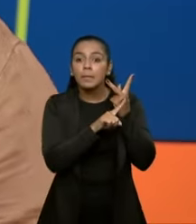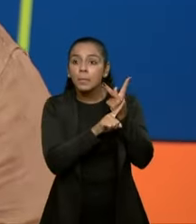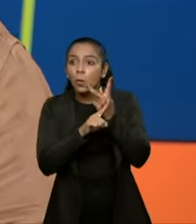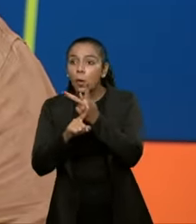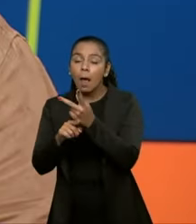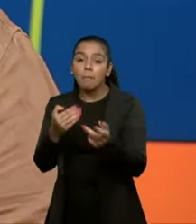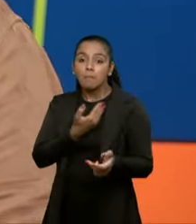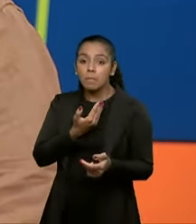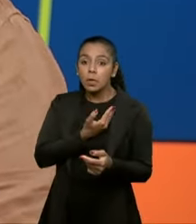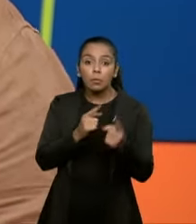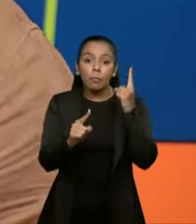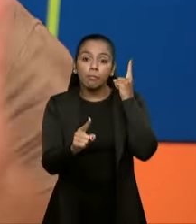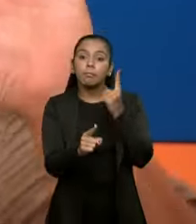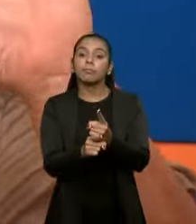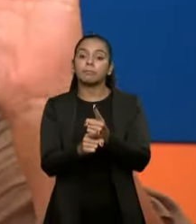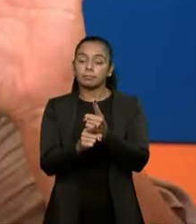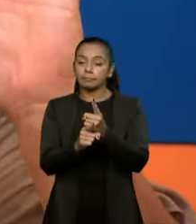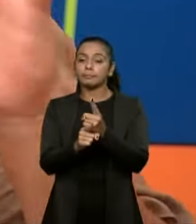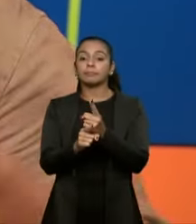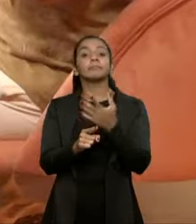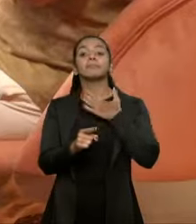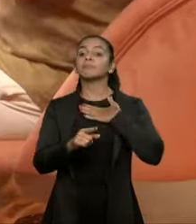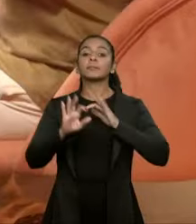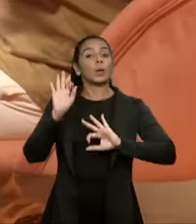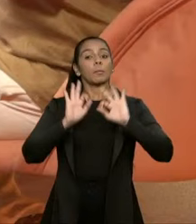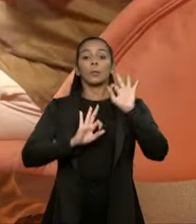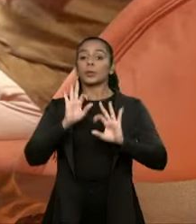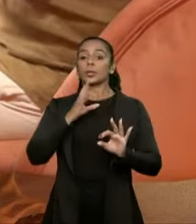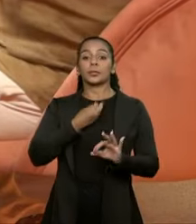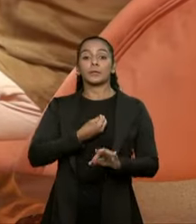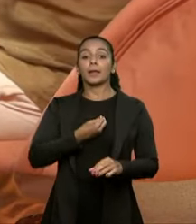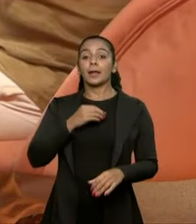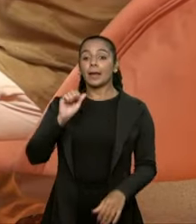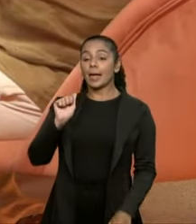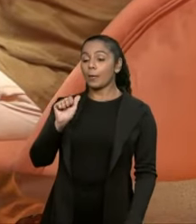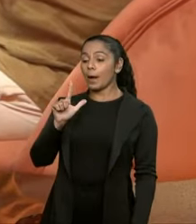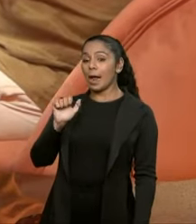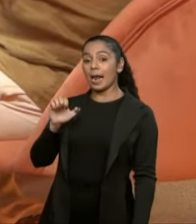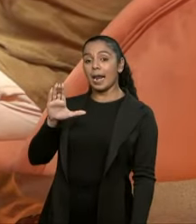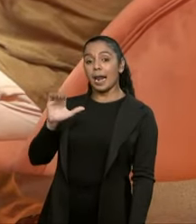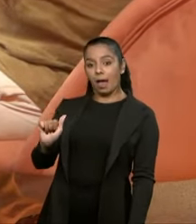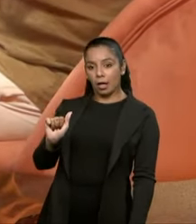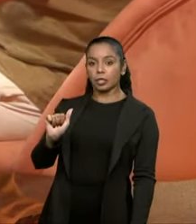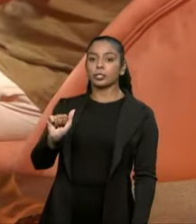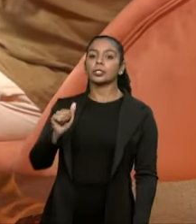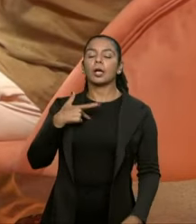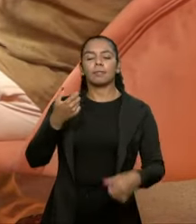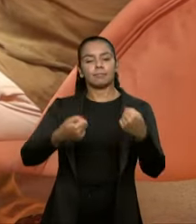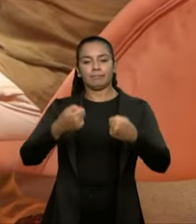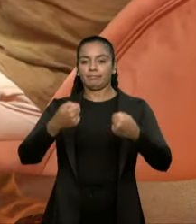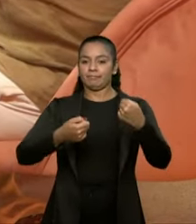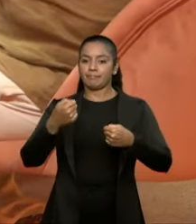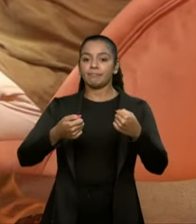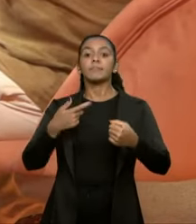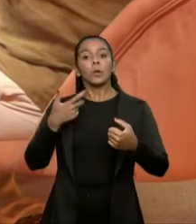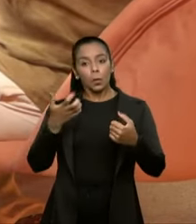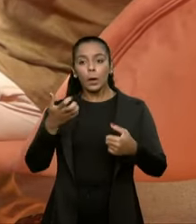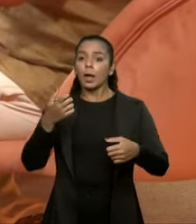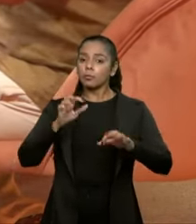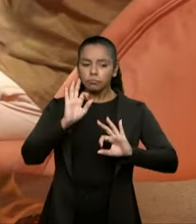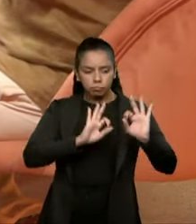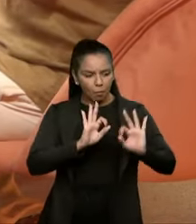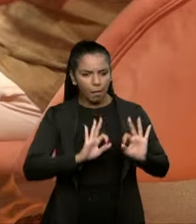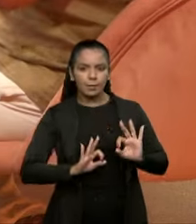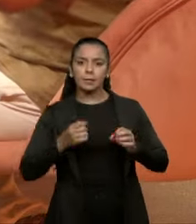amigos e descobrir. Eu falei, meu projeto de vida, eu quero ir pro Alasca no carro. Caramba, né? E eu falei, vou montar um carro pra isso. E aí eu comecei a